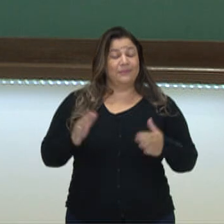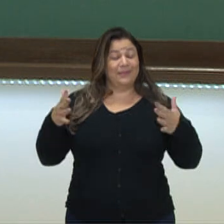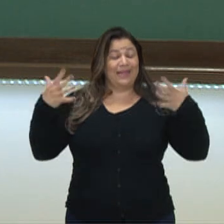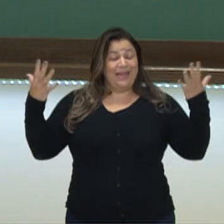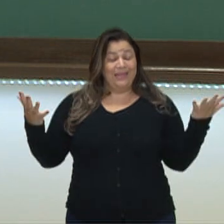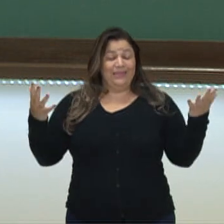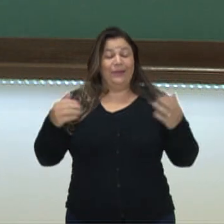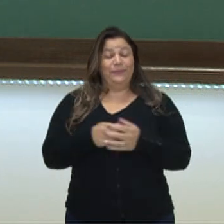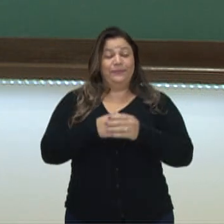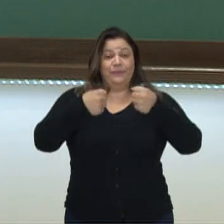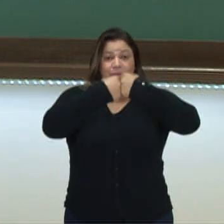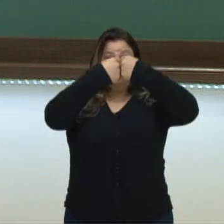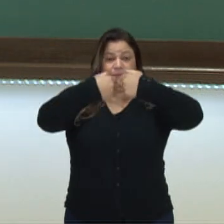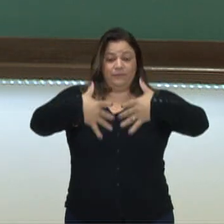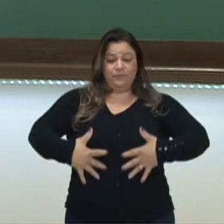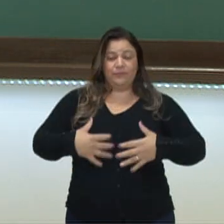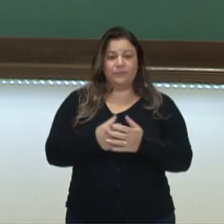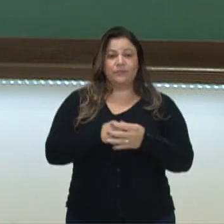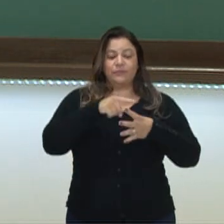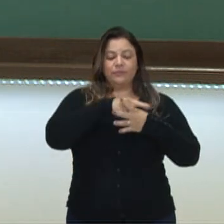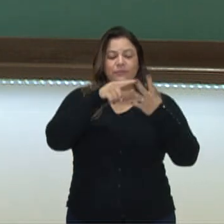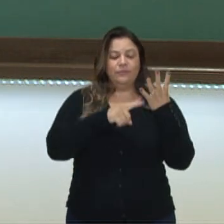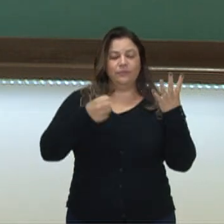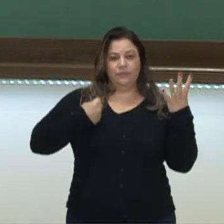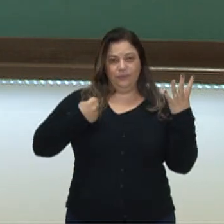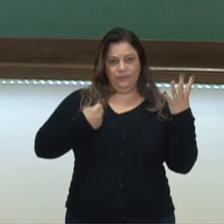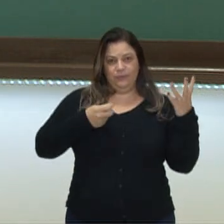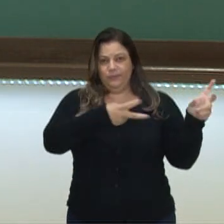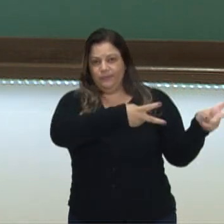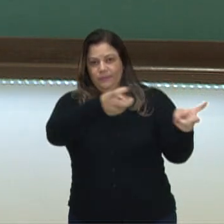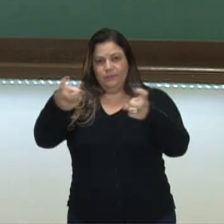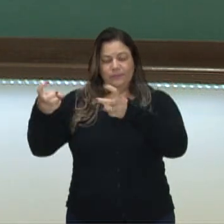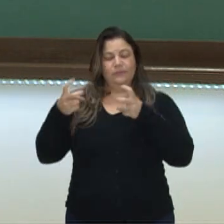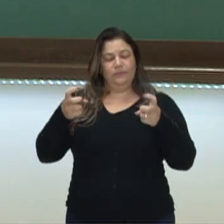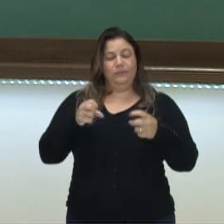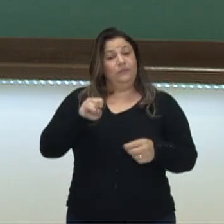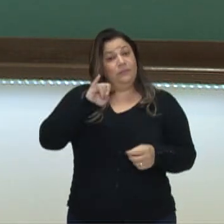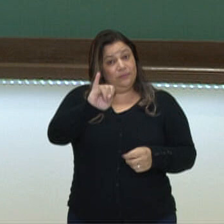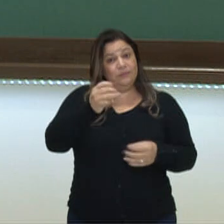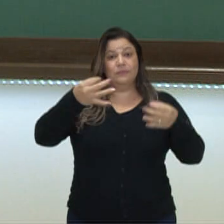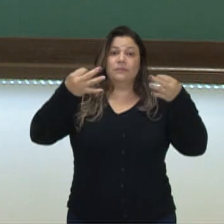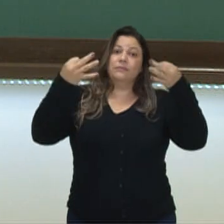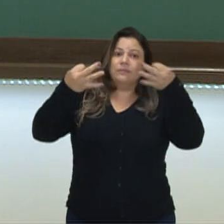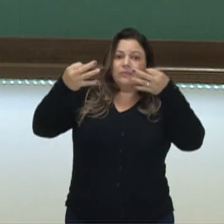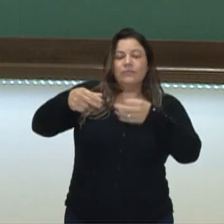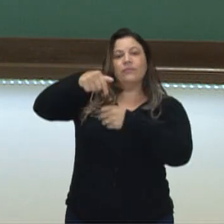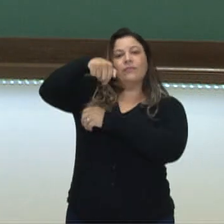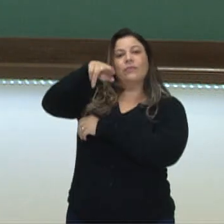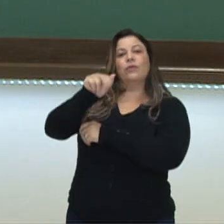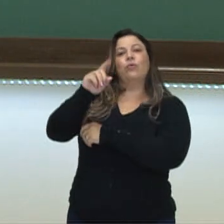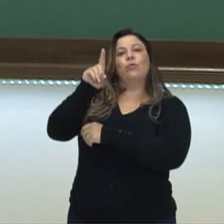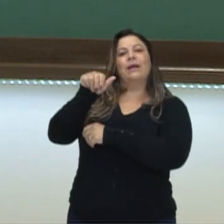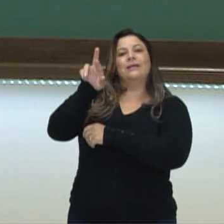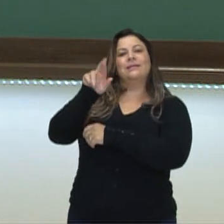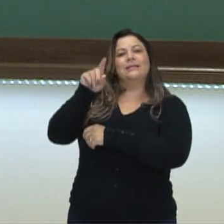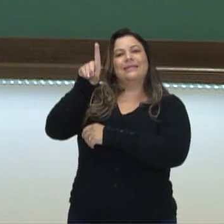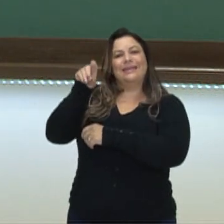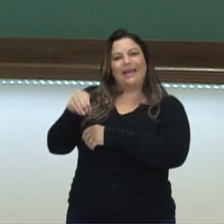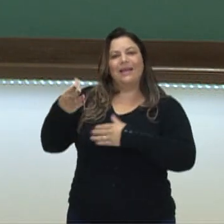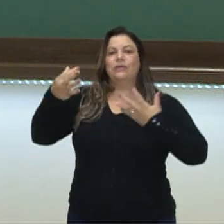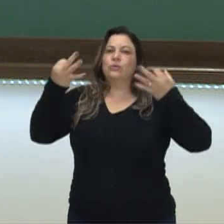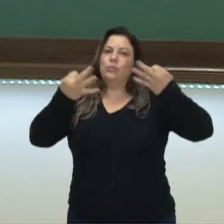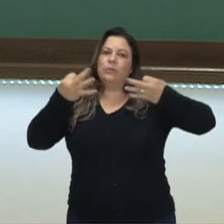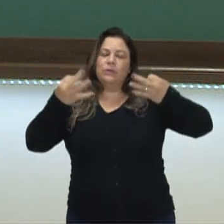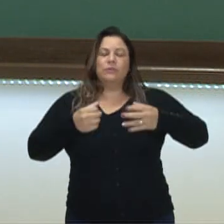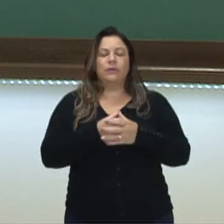Então nós vamos fatorar os 4 números e vamos verificar se os números são quadrados perfeitos ou não. Se eles forem quadrados perfeitos, os